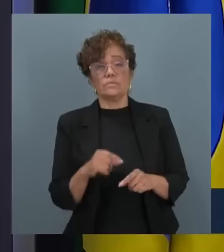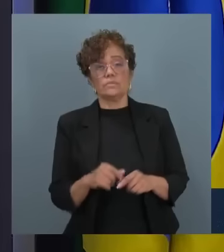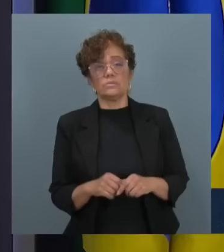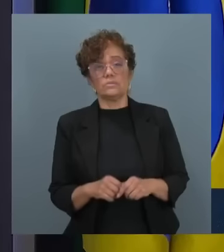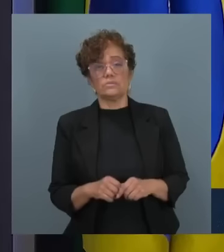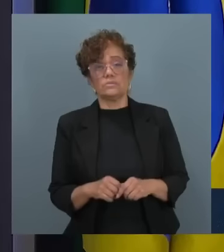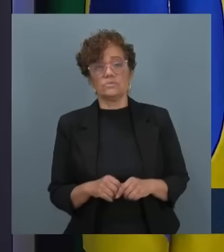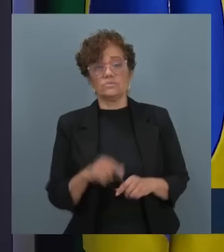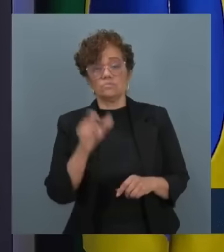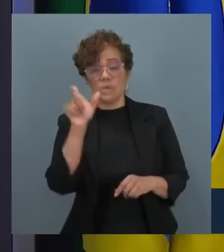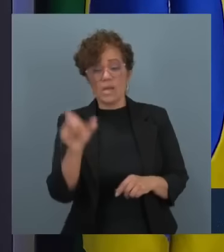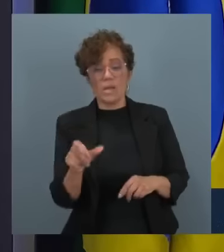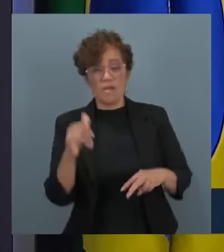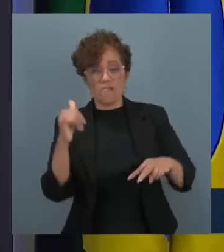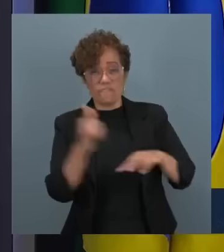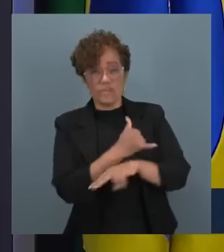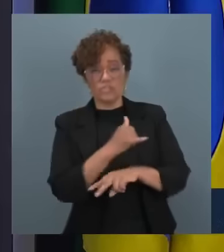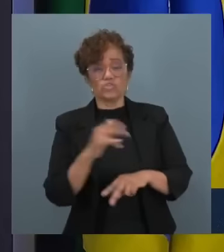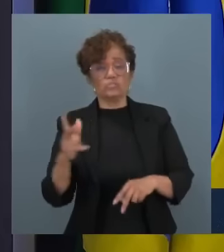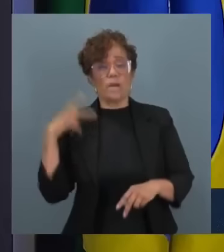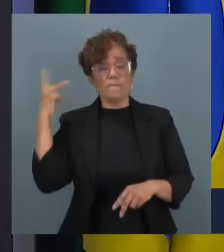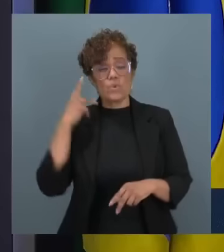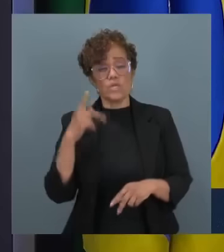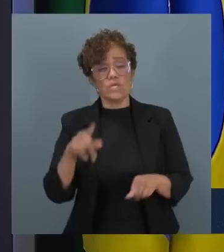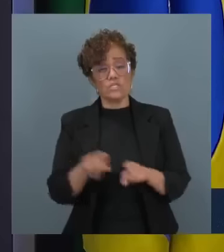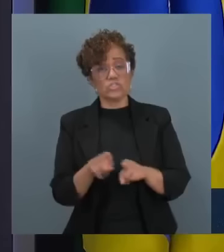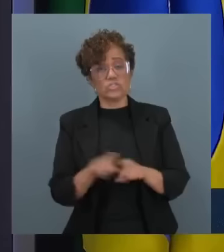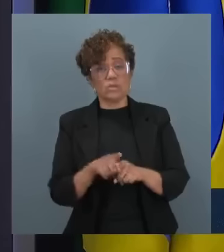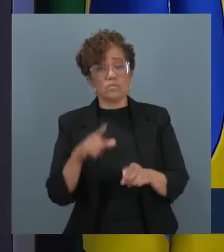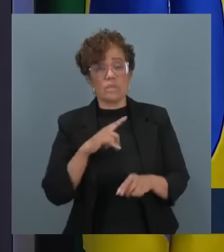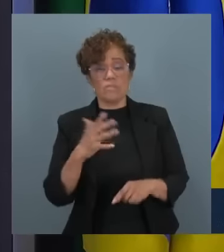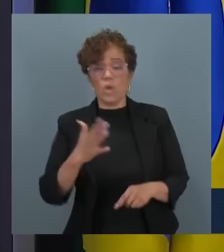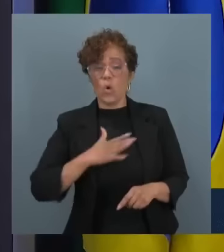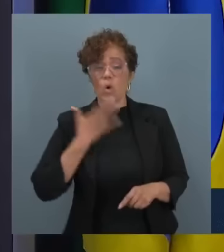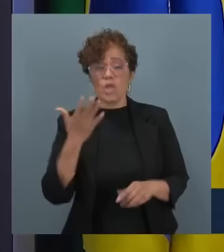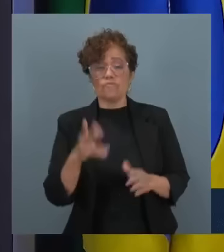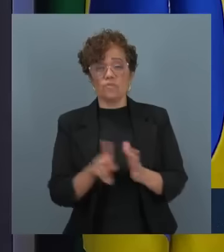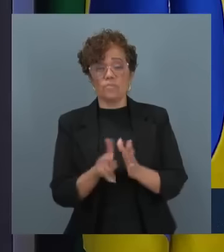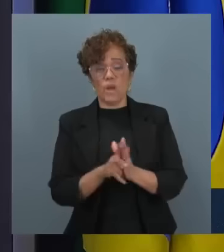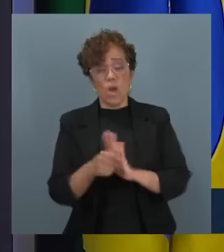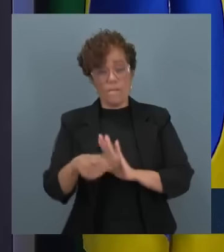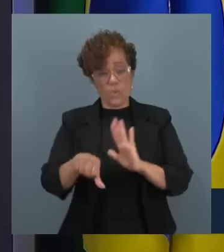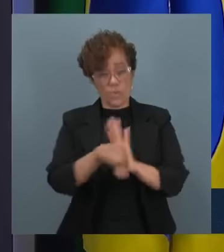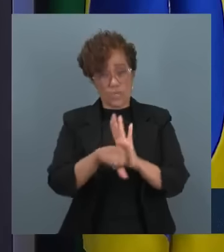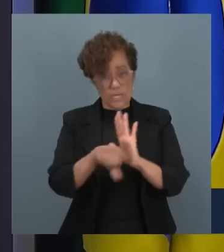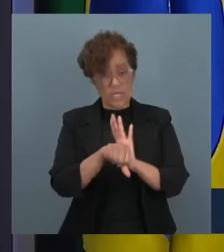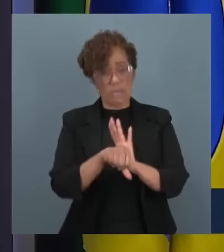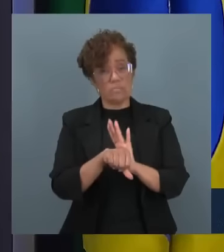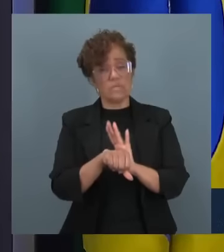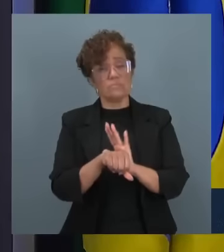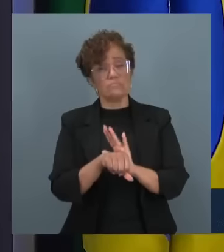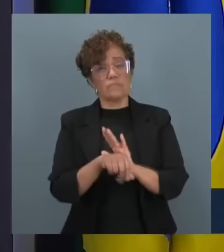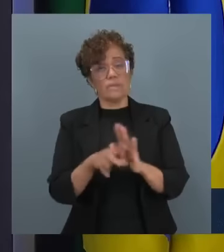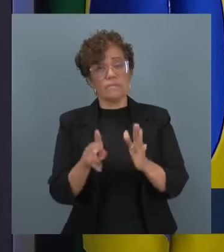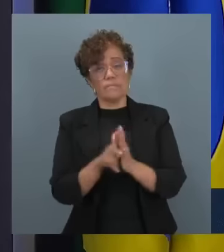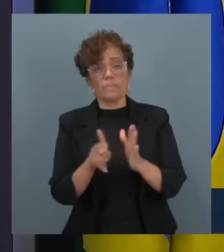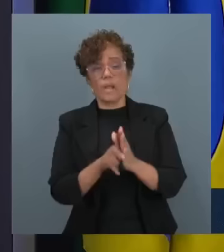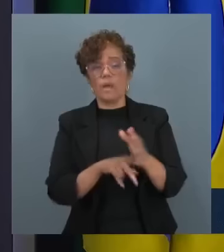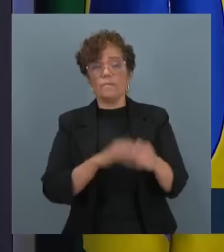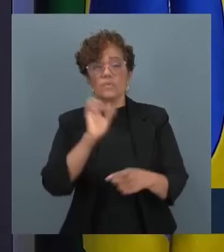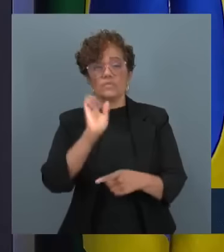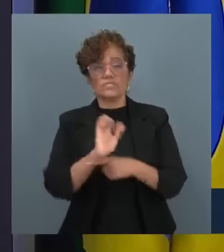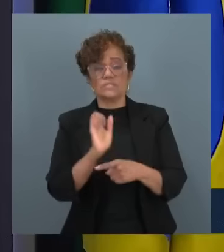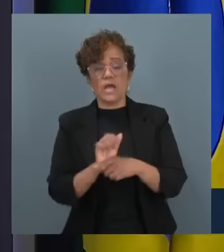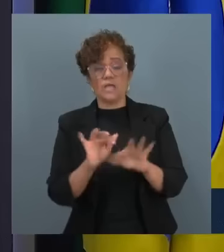são vítimas de uma política de terror promovida pelo crime e facilitada pela omissão estatal. Essas